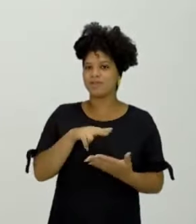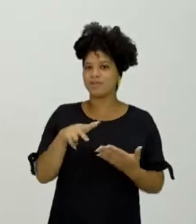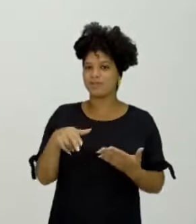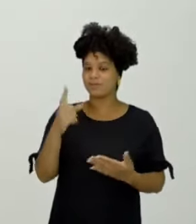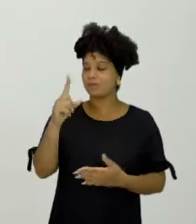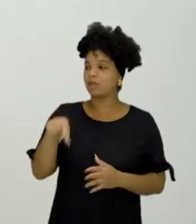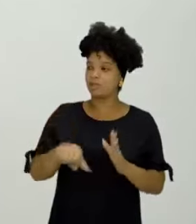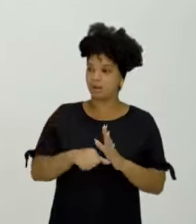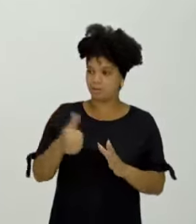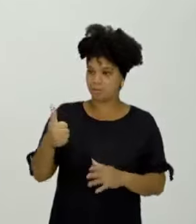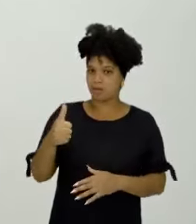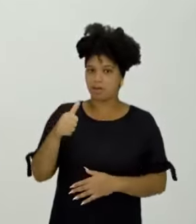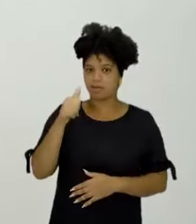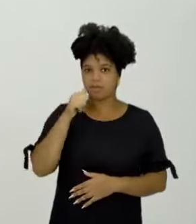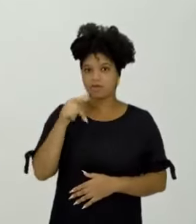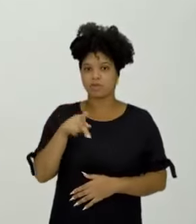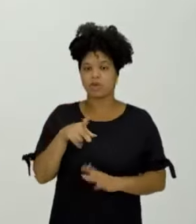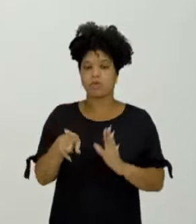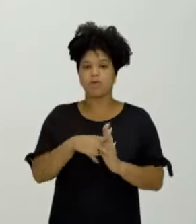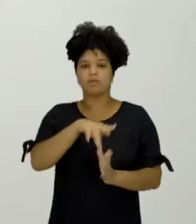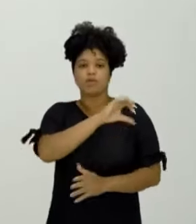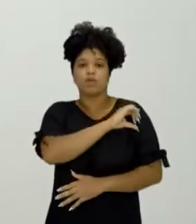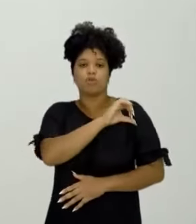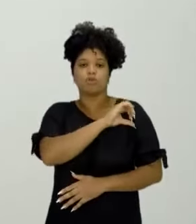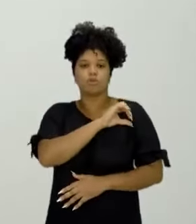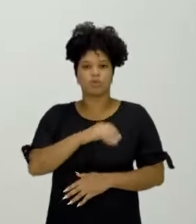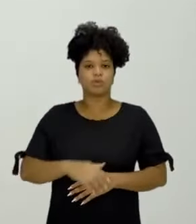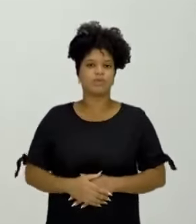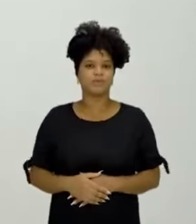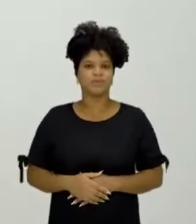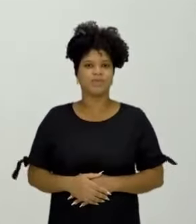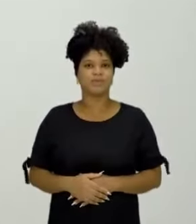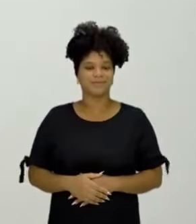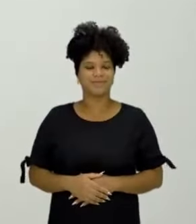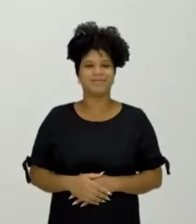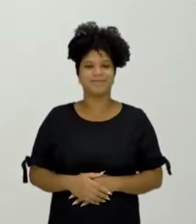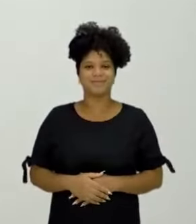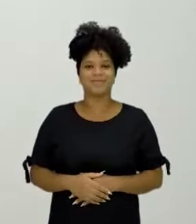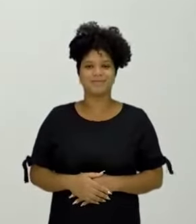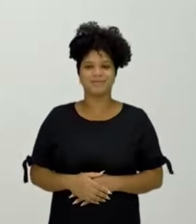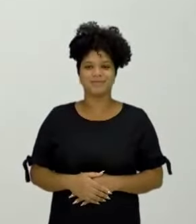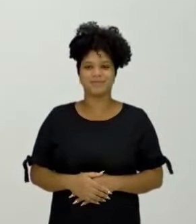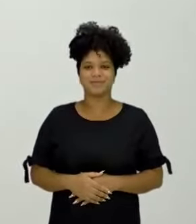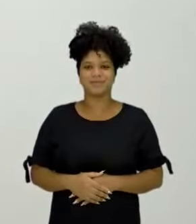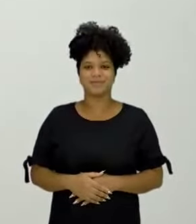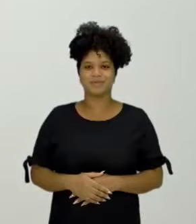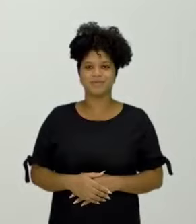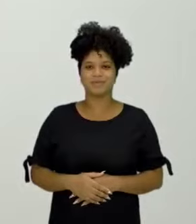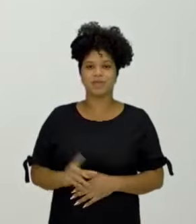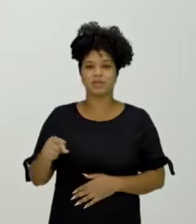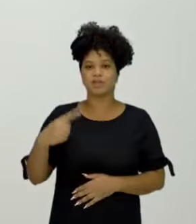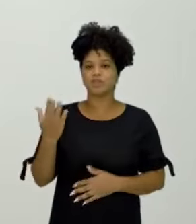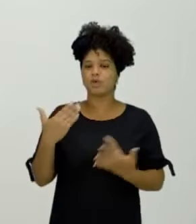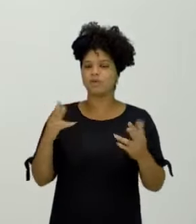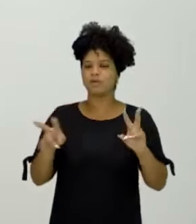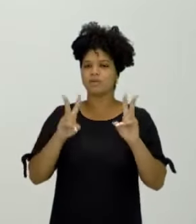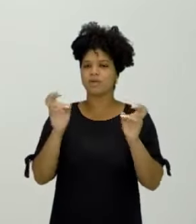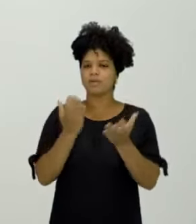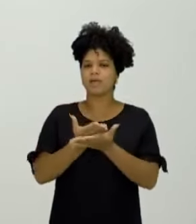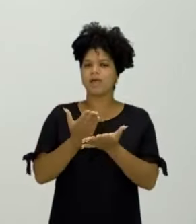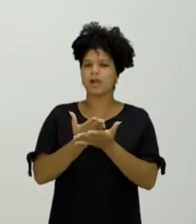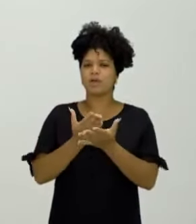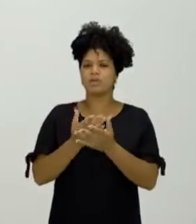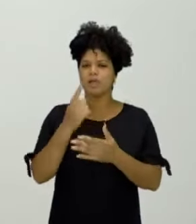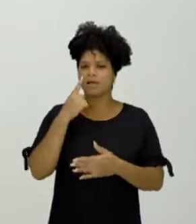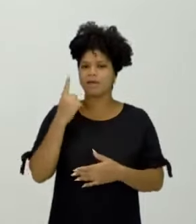a primeira dessas aulas do nono ano. E aí, a gente vai falar sobre a nossa aula.